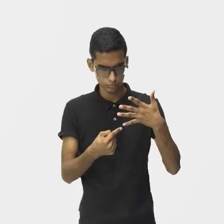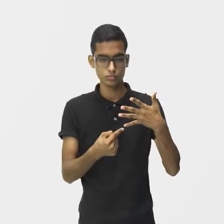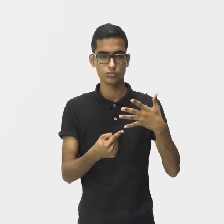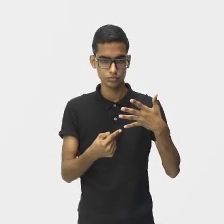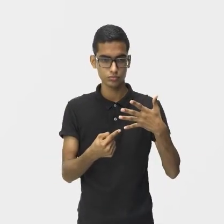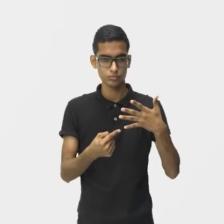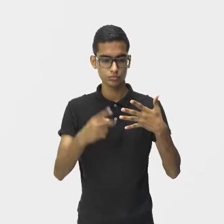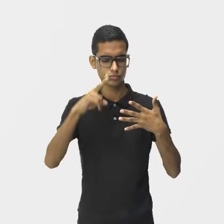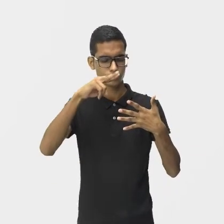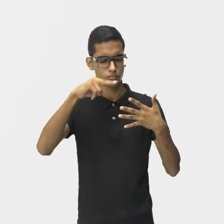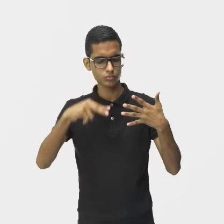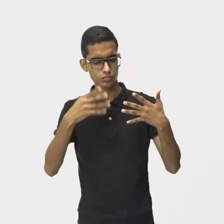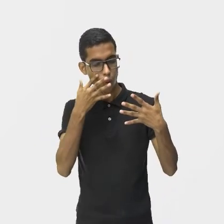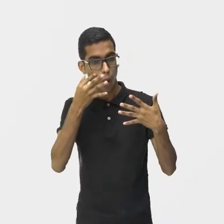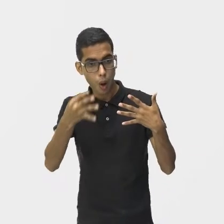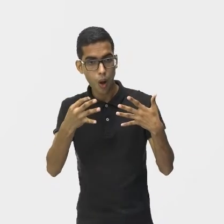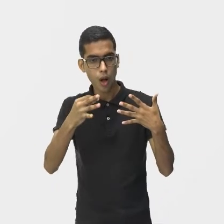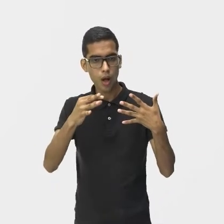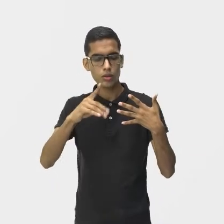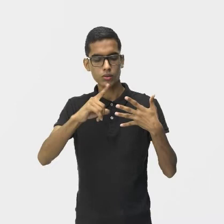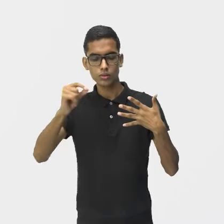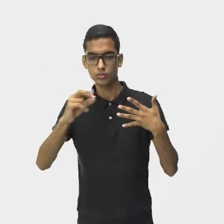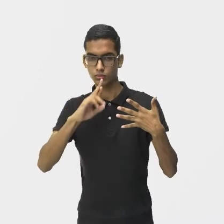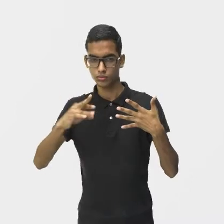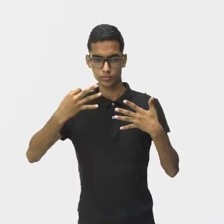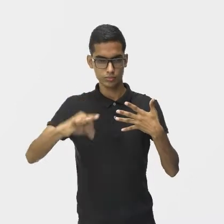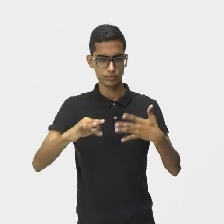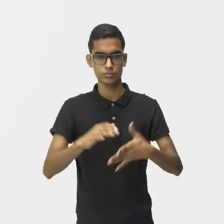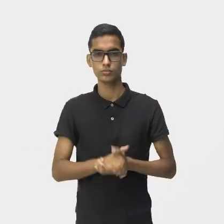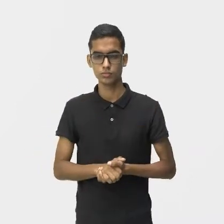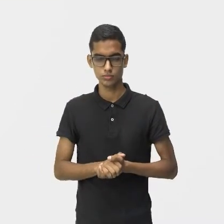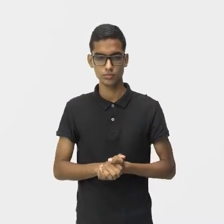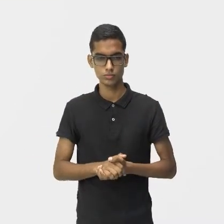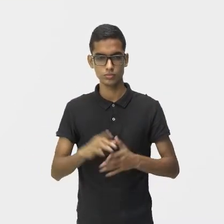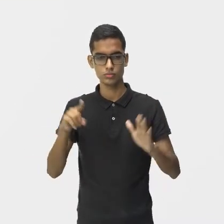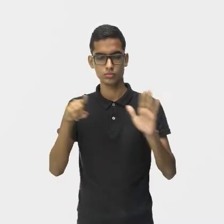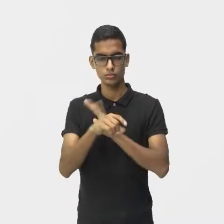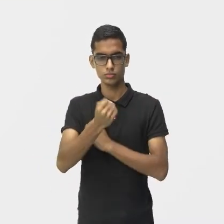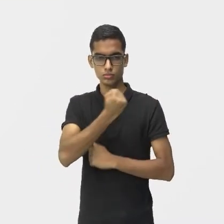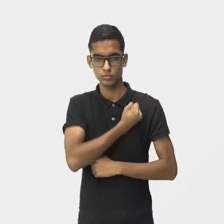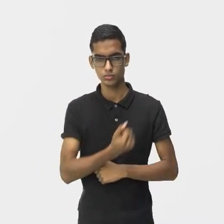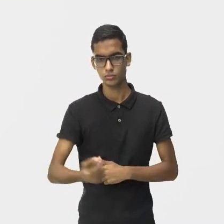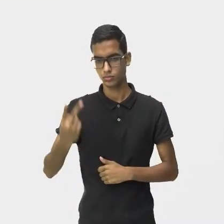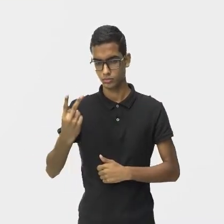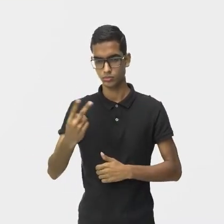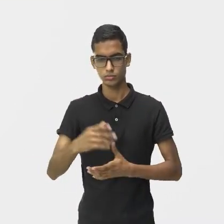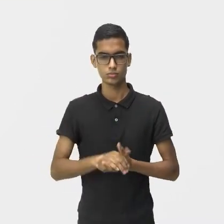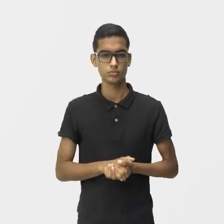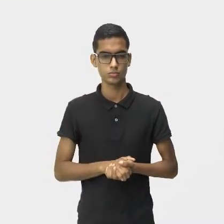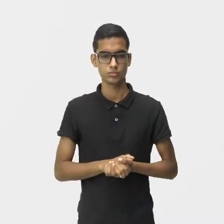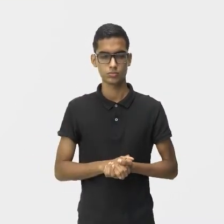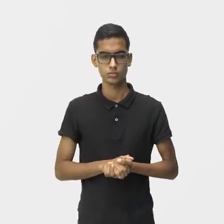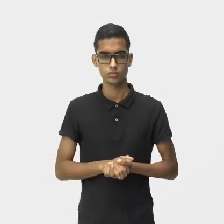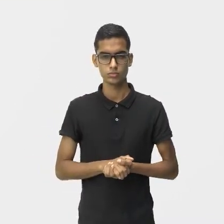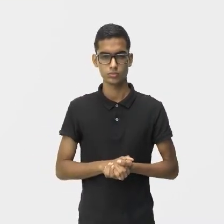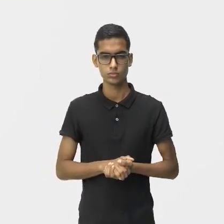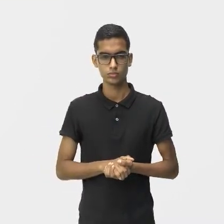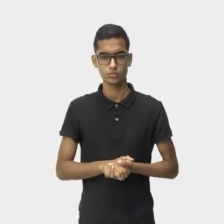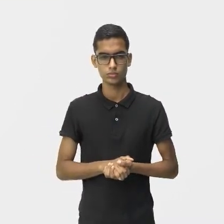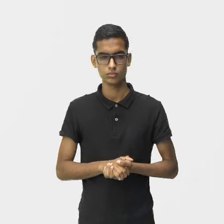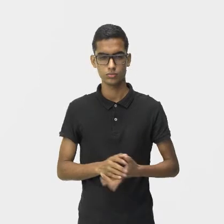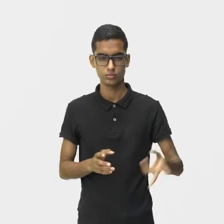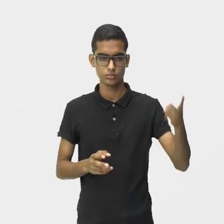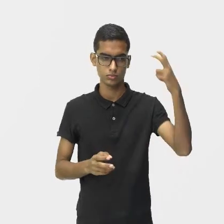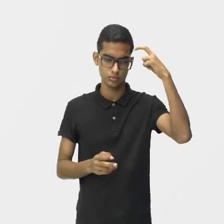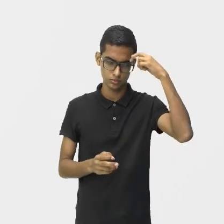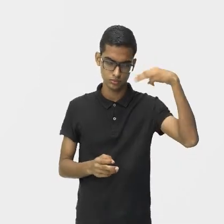alternativas, leia com atenção e marque a correta. A questão número 2 traz a seguinte questão: